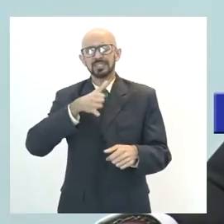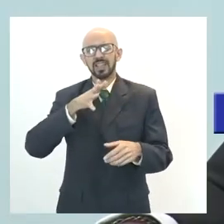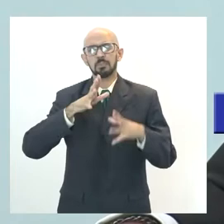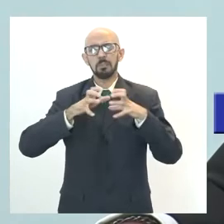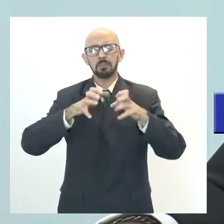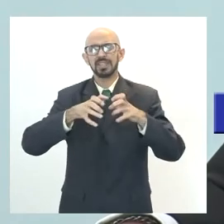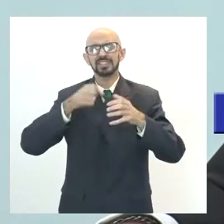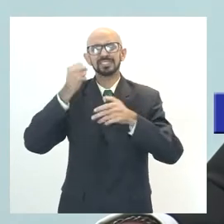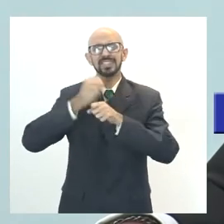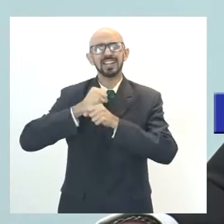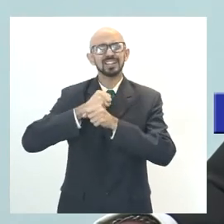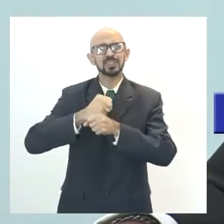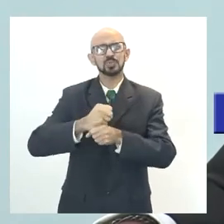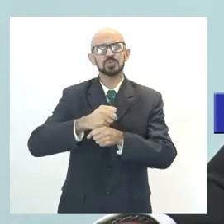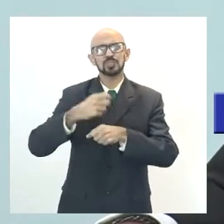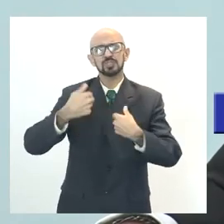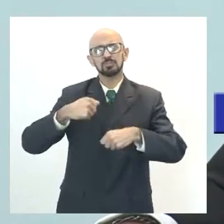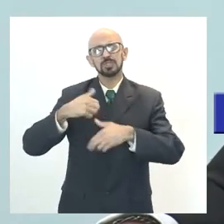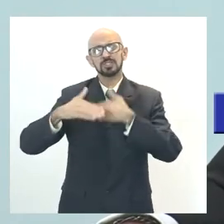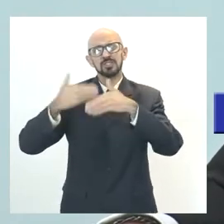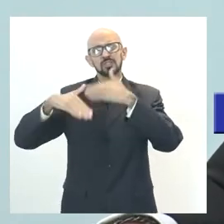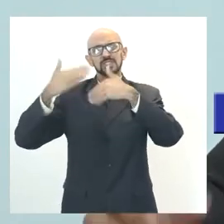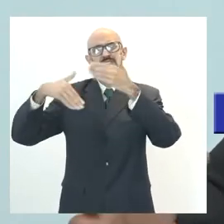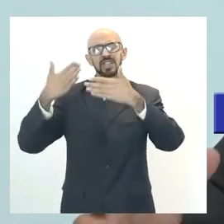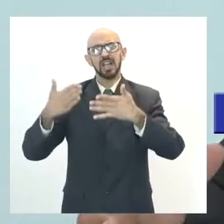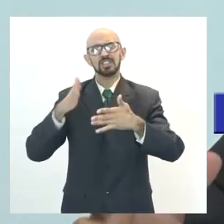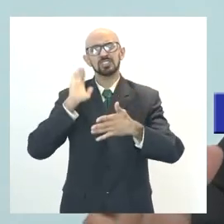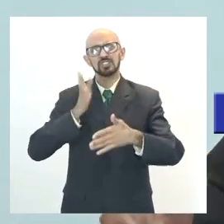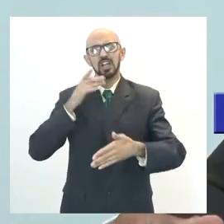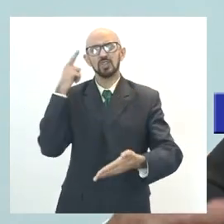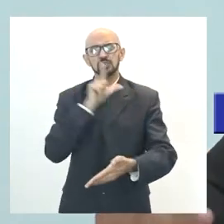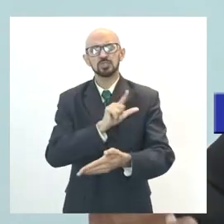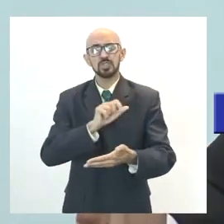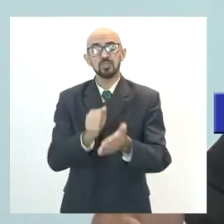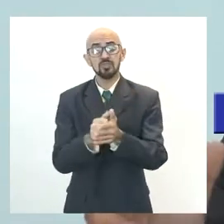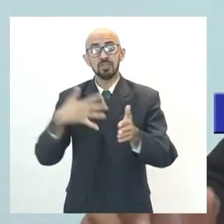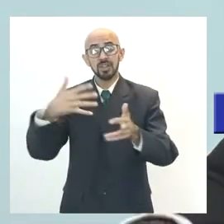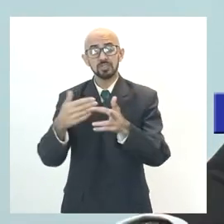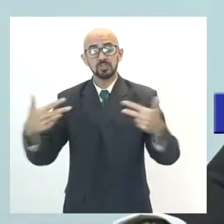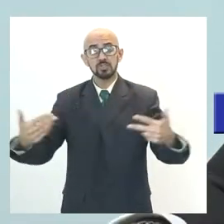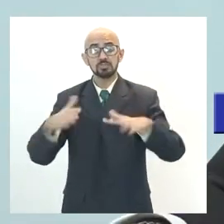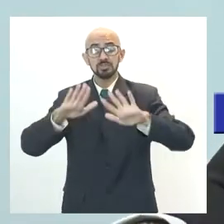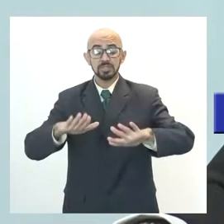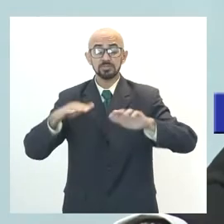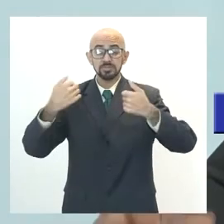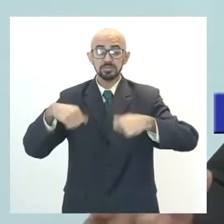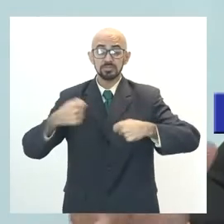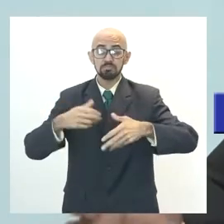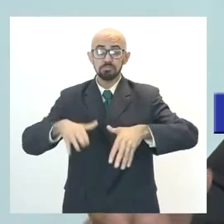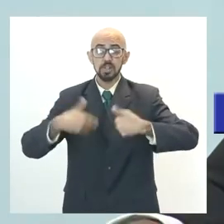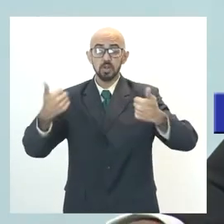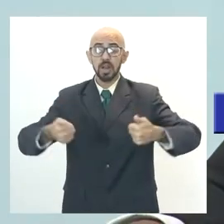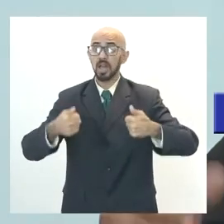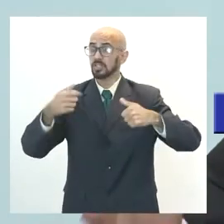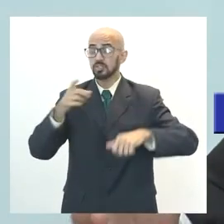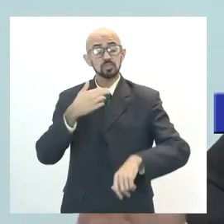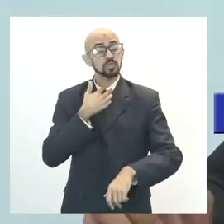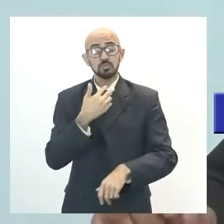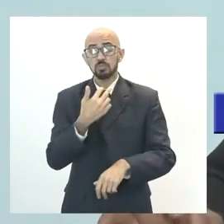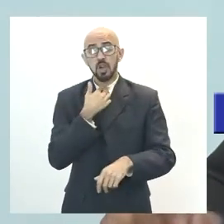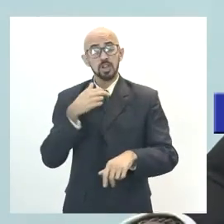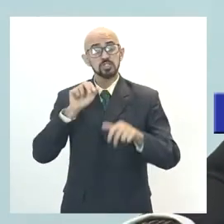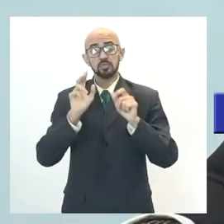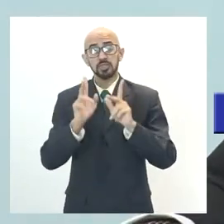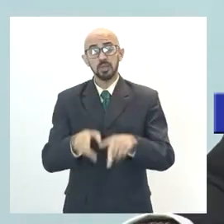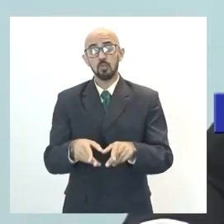nós temos que avançar pode brigar Já conseguimos muita coisa mas temos que melhorar não temos aqui que ficar igual